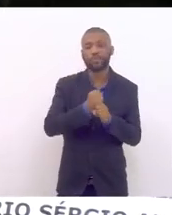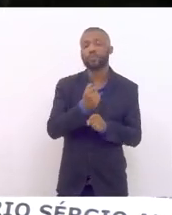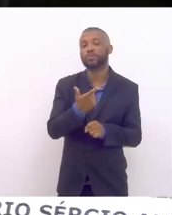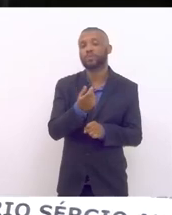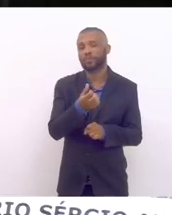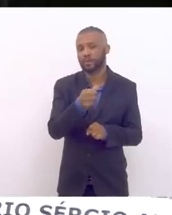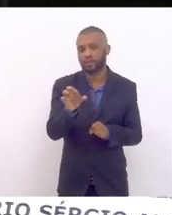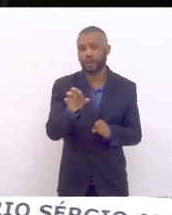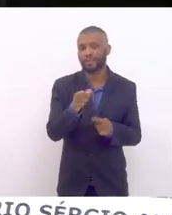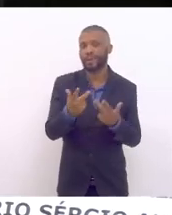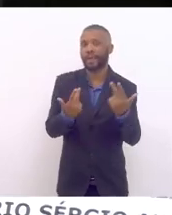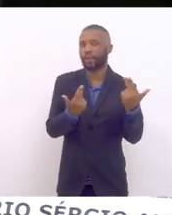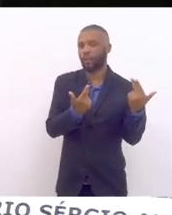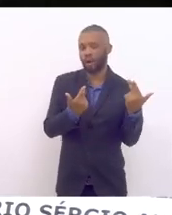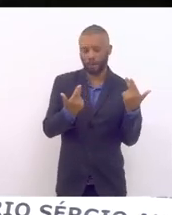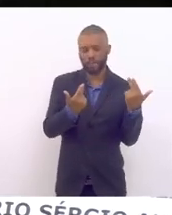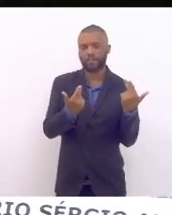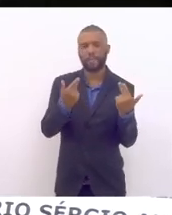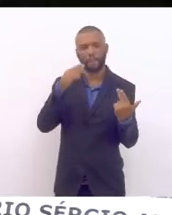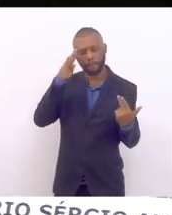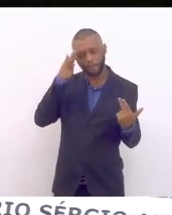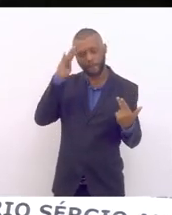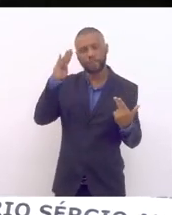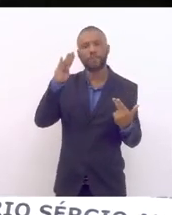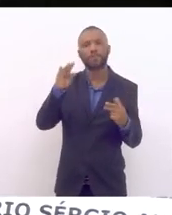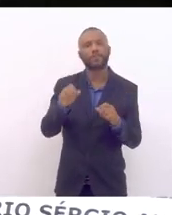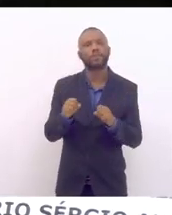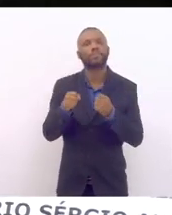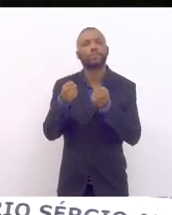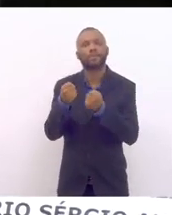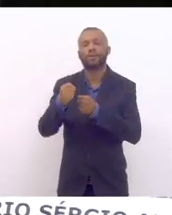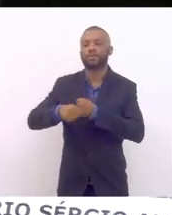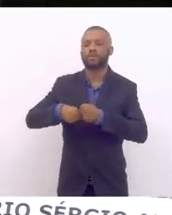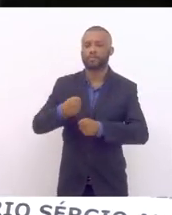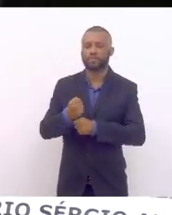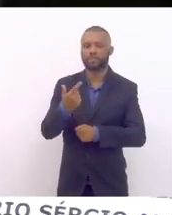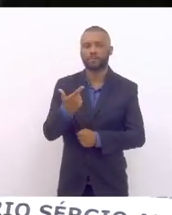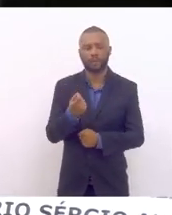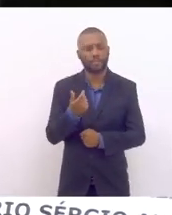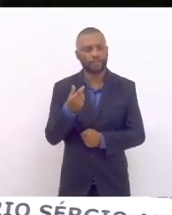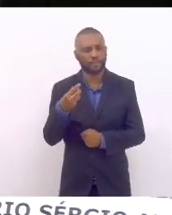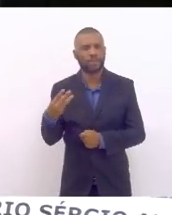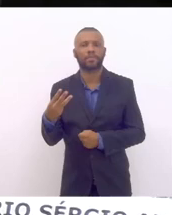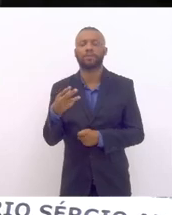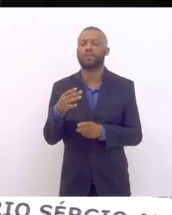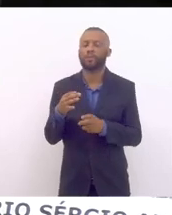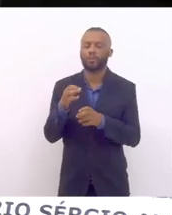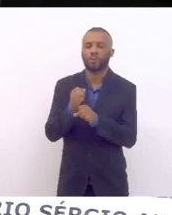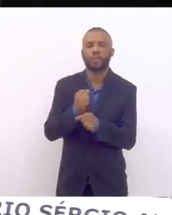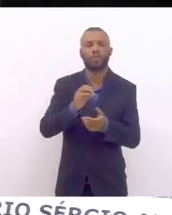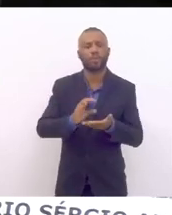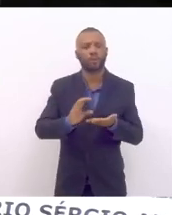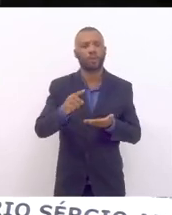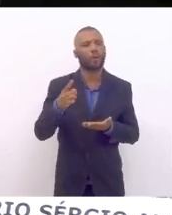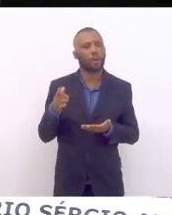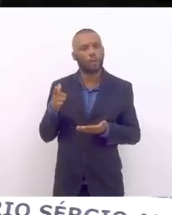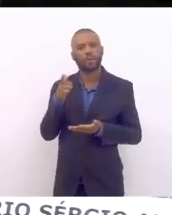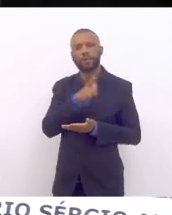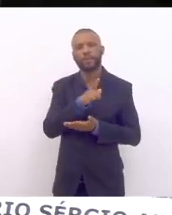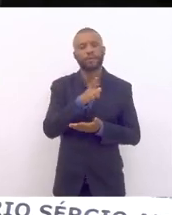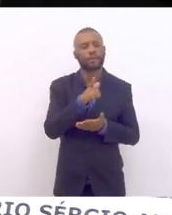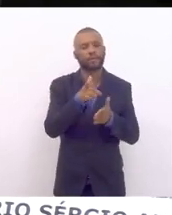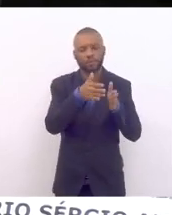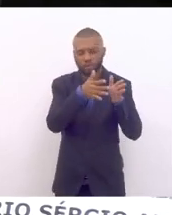PIB principalmente defendemos para 2023 um orçamento que a gente consiga passar